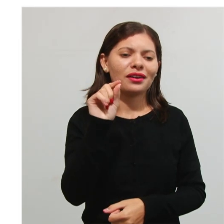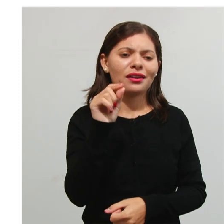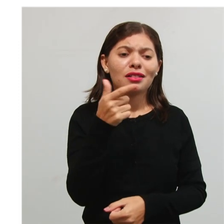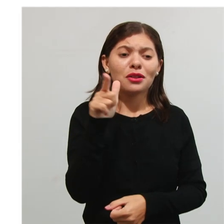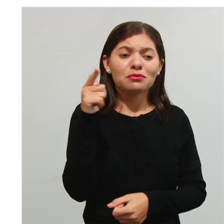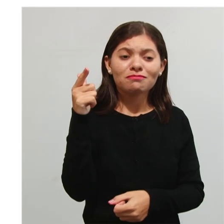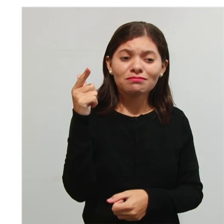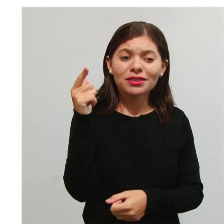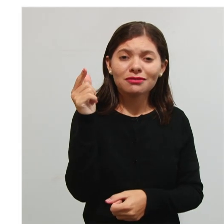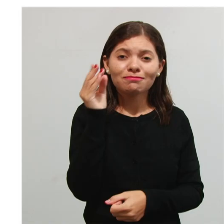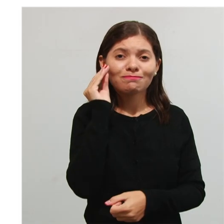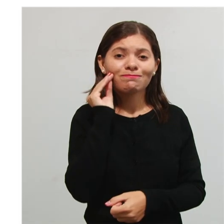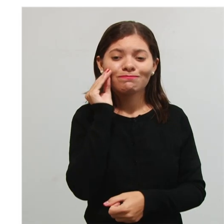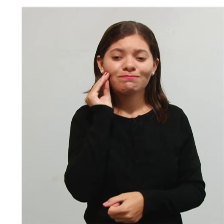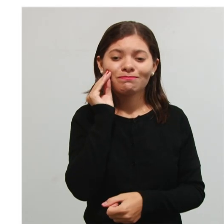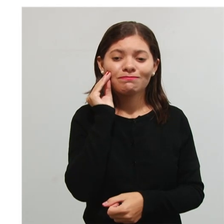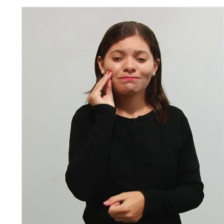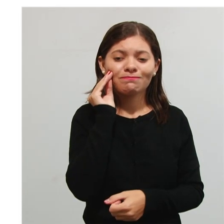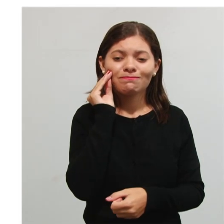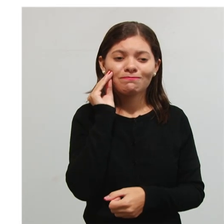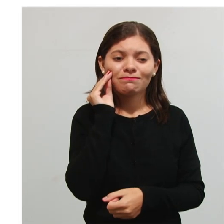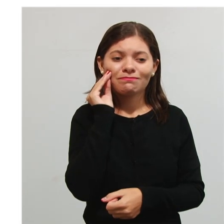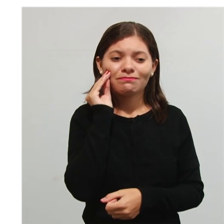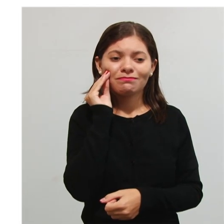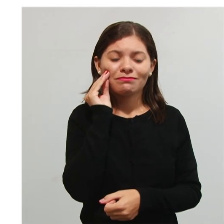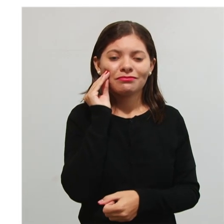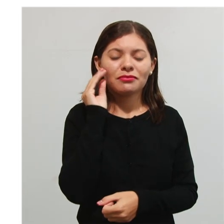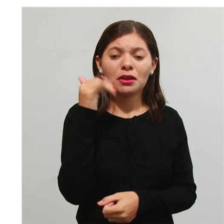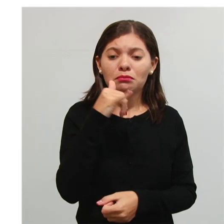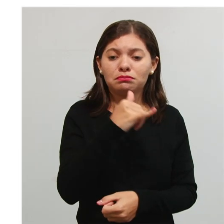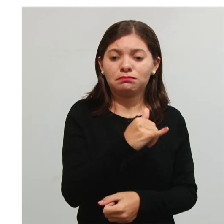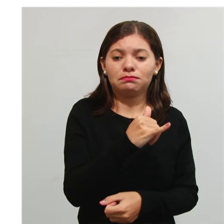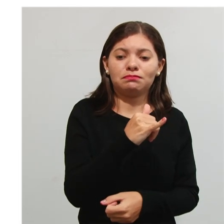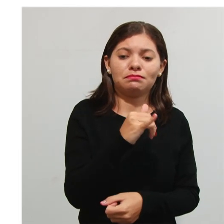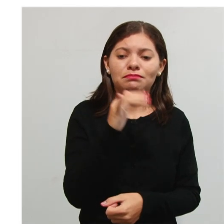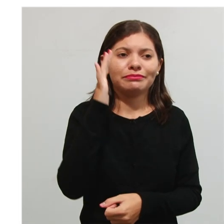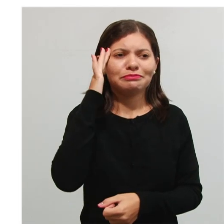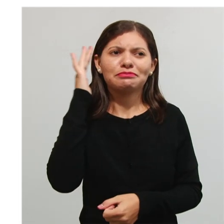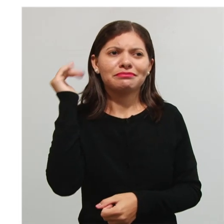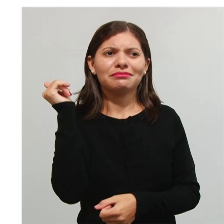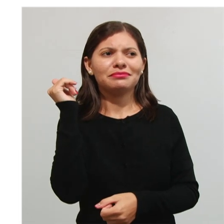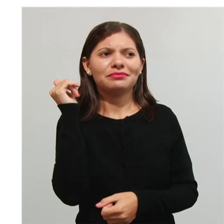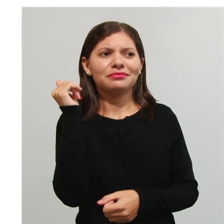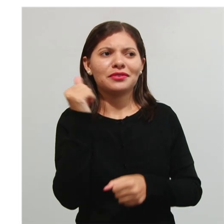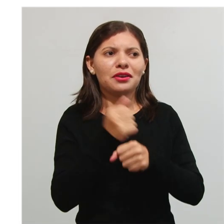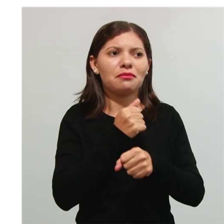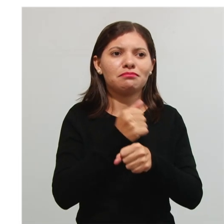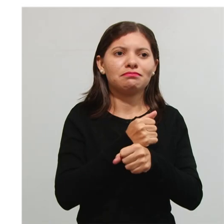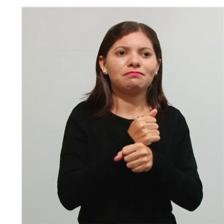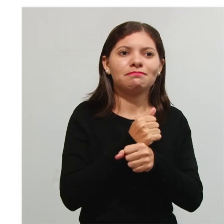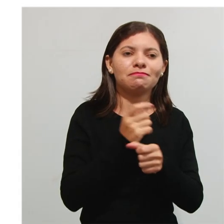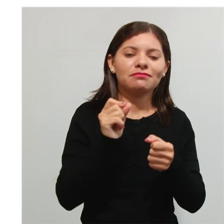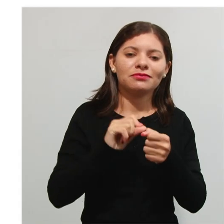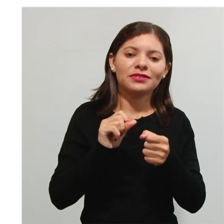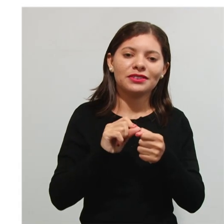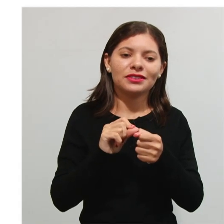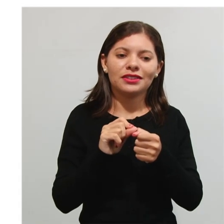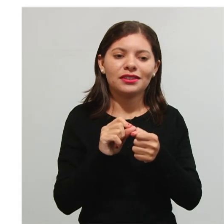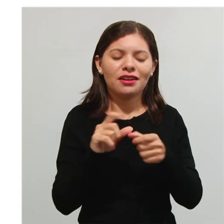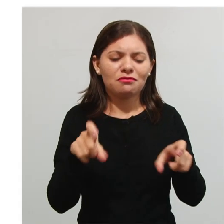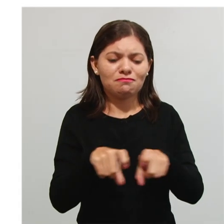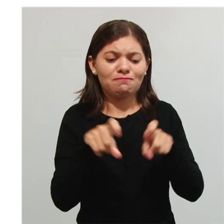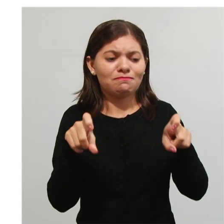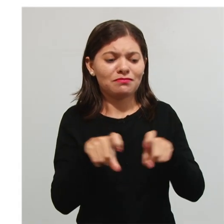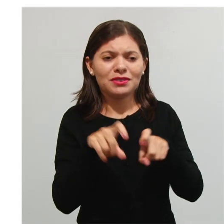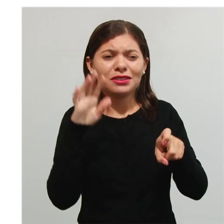experiência naquele ramo. Então você não entende nada de elétrica, mas você quer montar aí uma autoelétrica. ou você não entende nada de tecnologia e